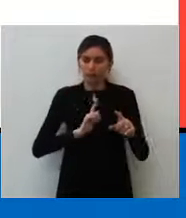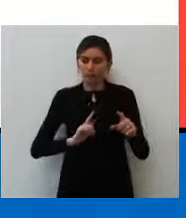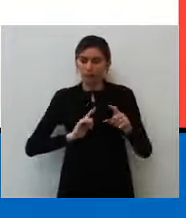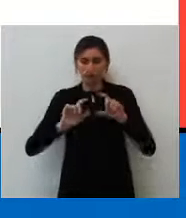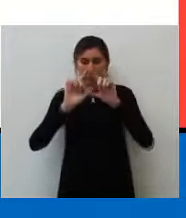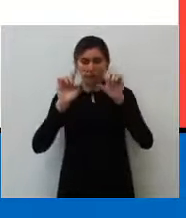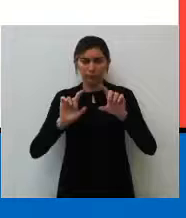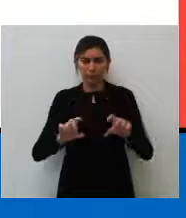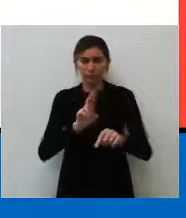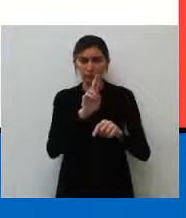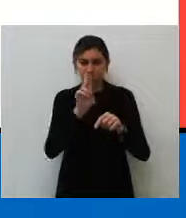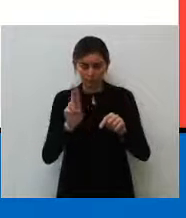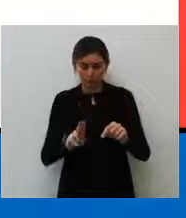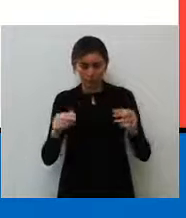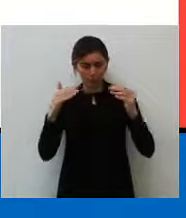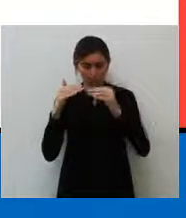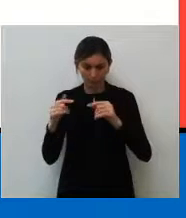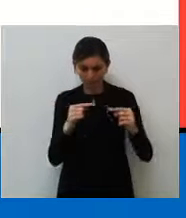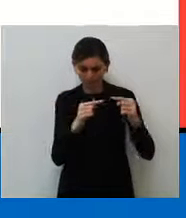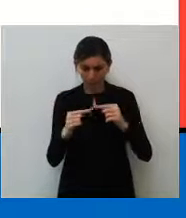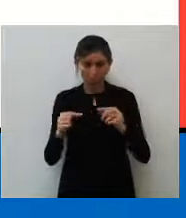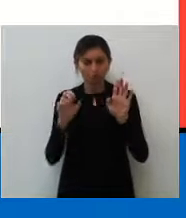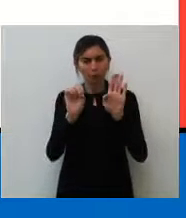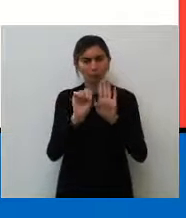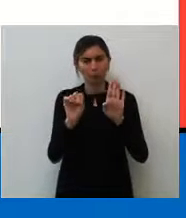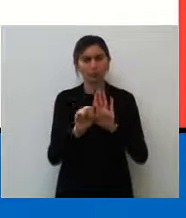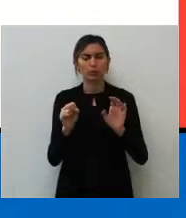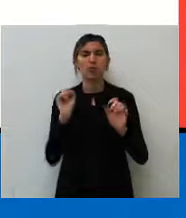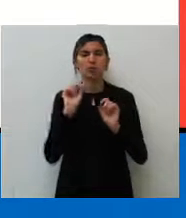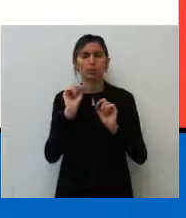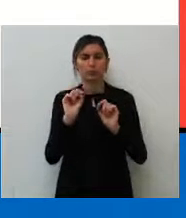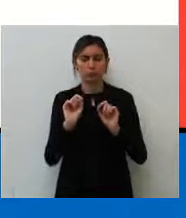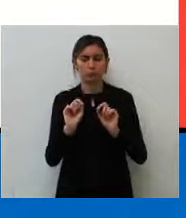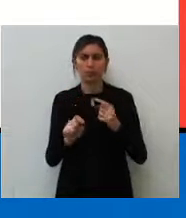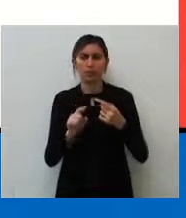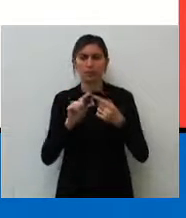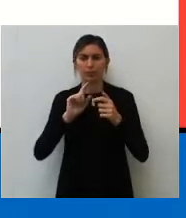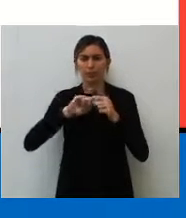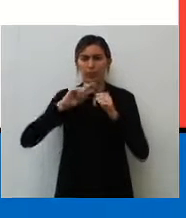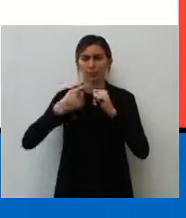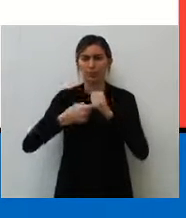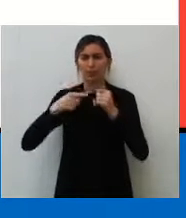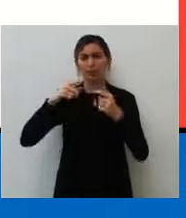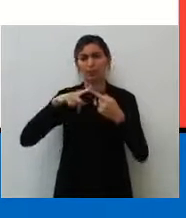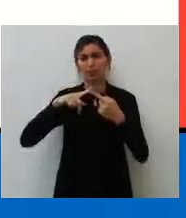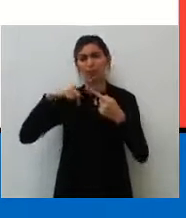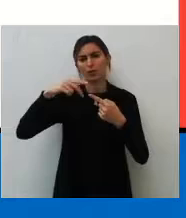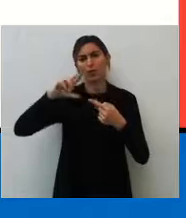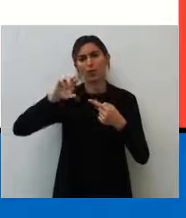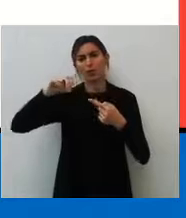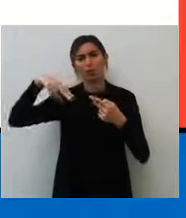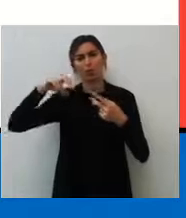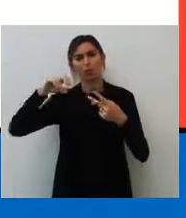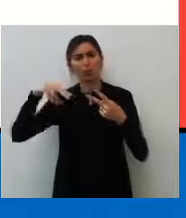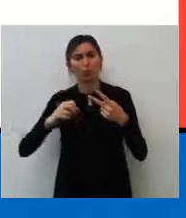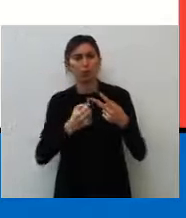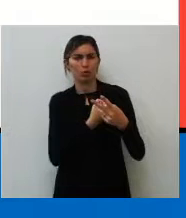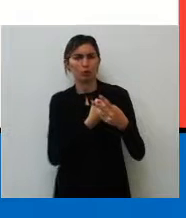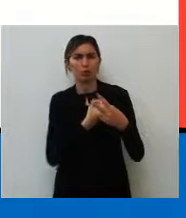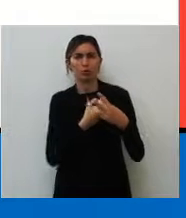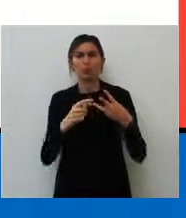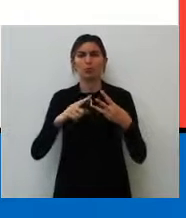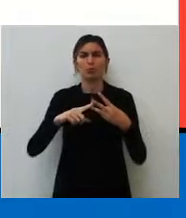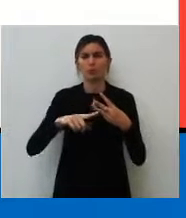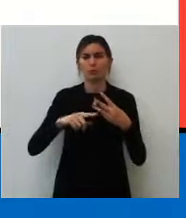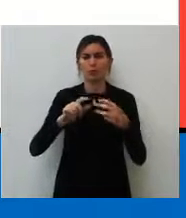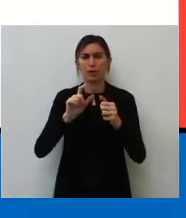e nominais concordam com o substantivo quais são essas classes adjetivo pronome numeral adjetivo